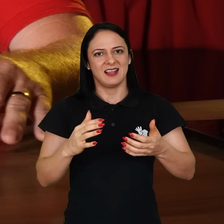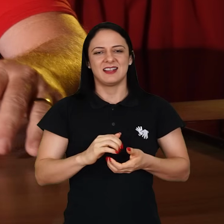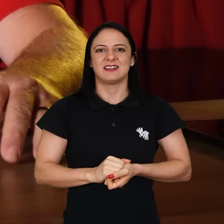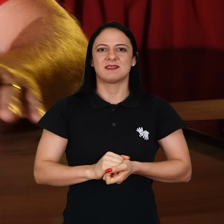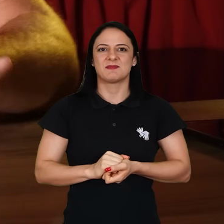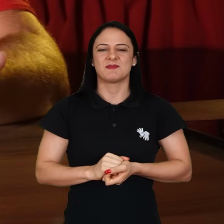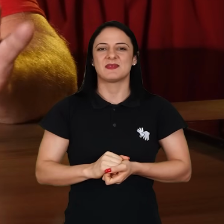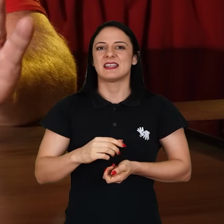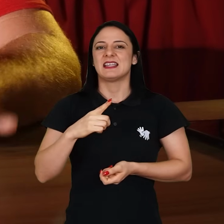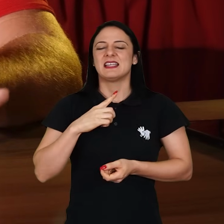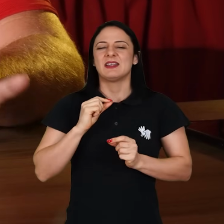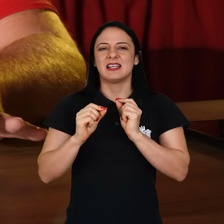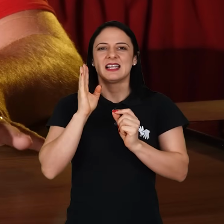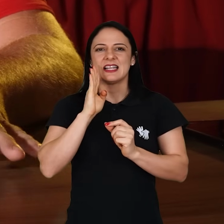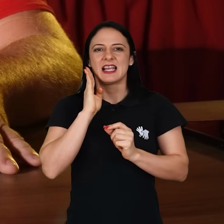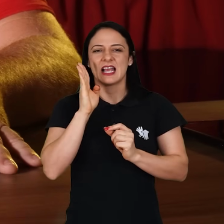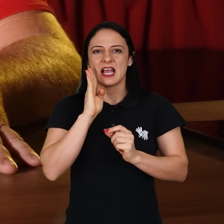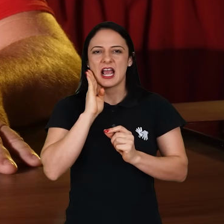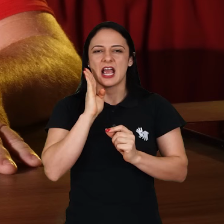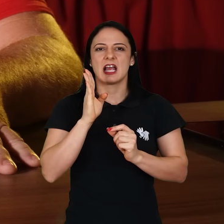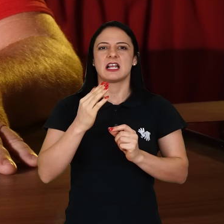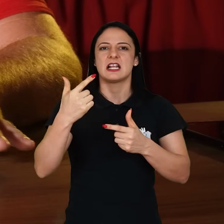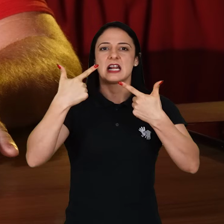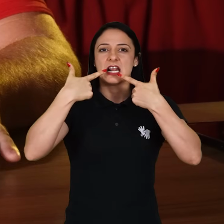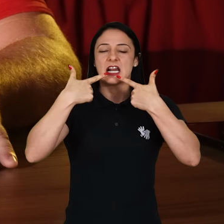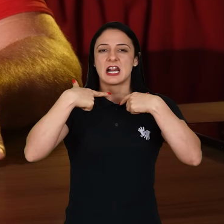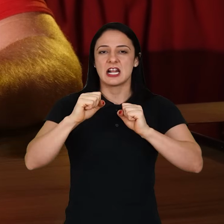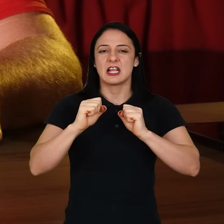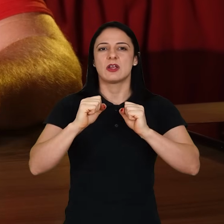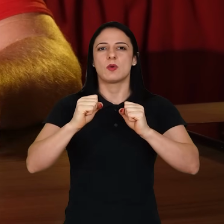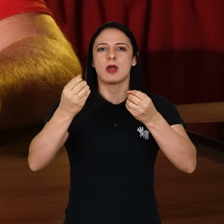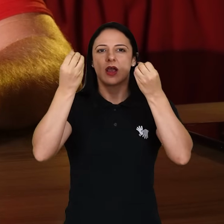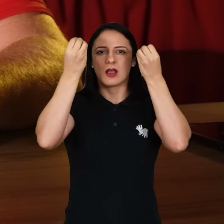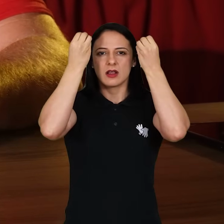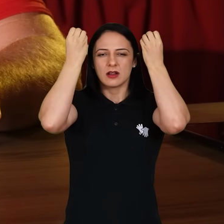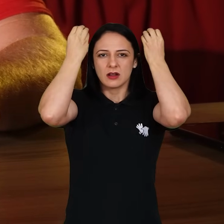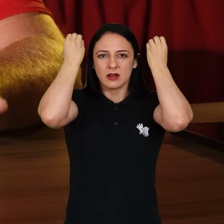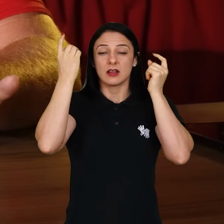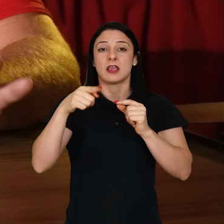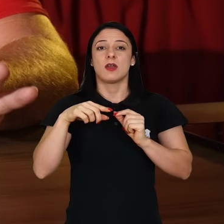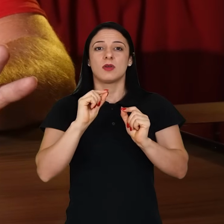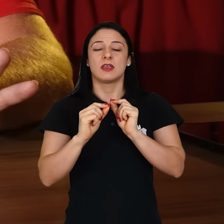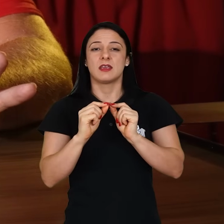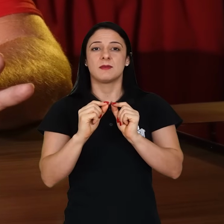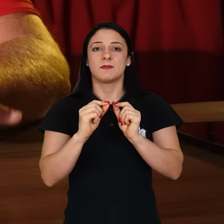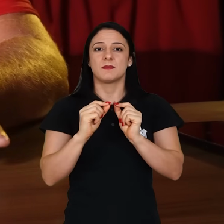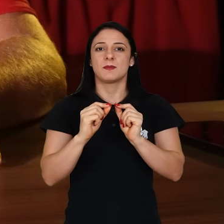milagre. Existe uma coisa muito legal na língua grega, que é a palavra, é um verbo,